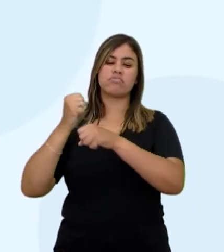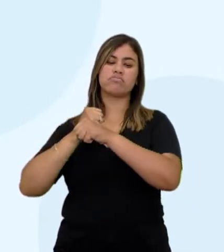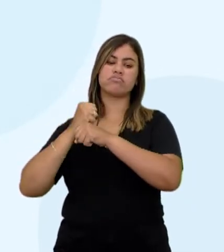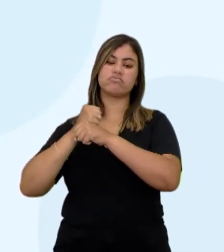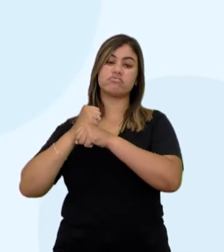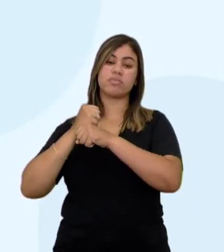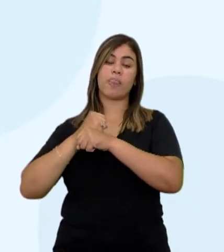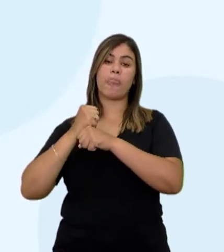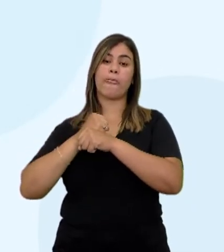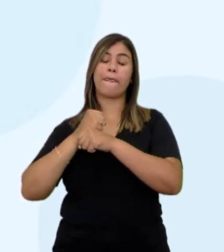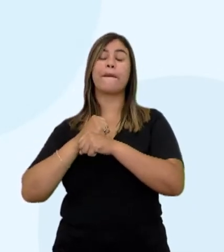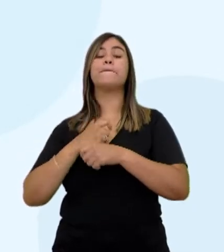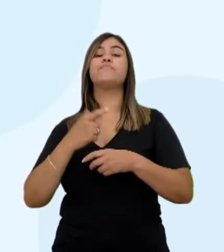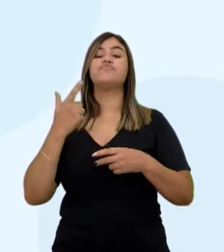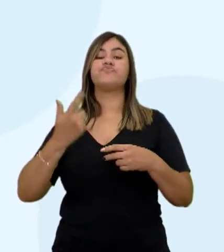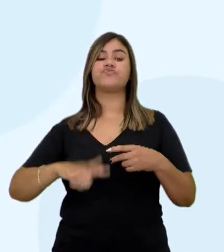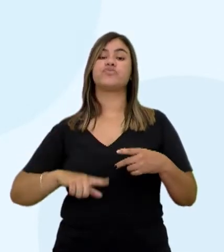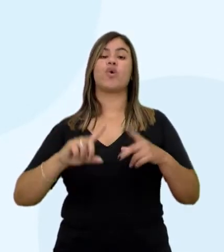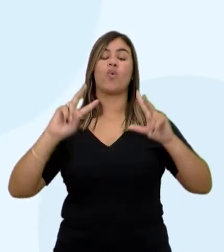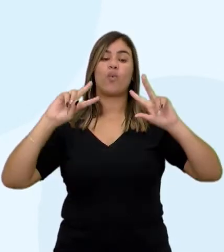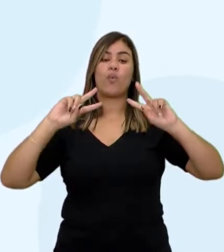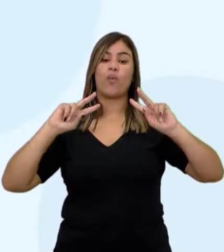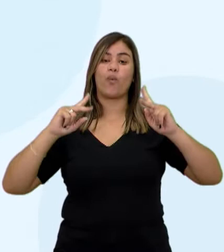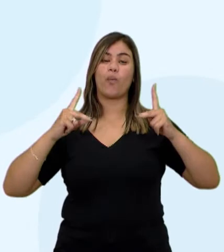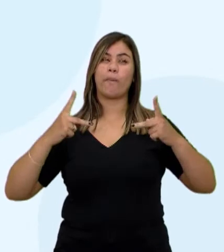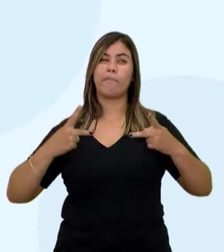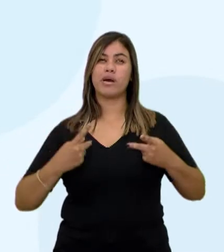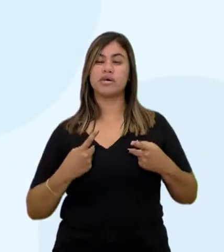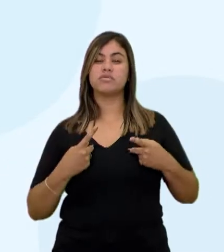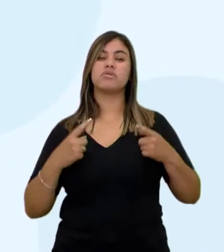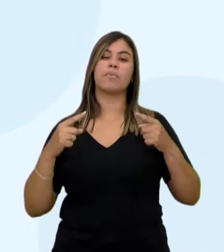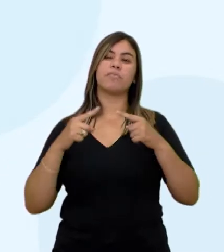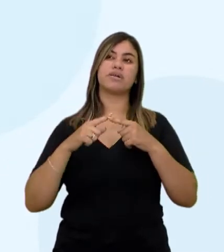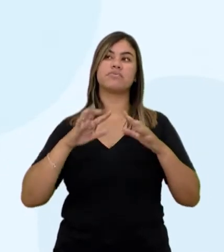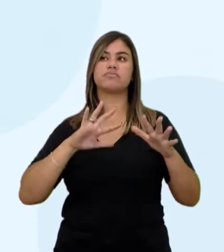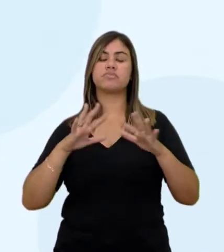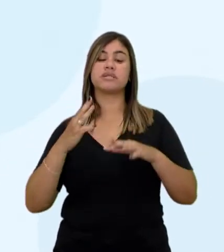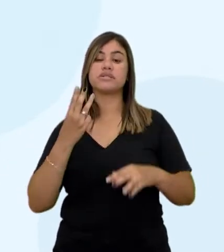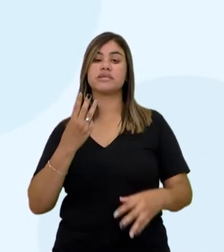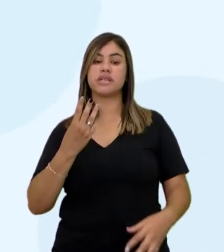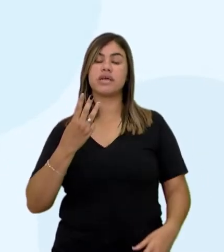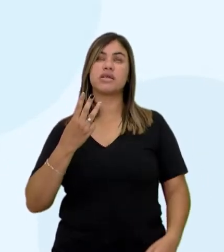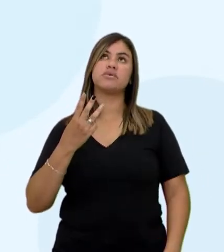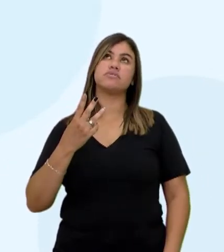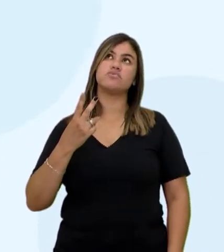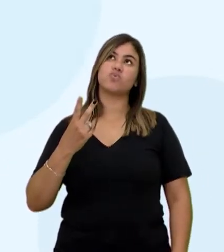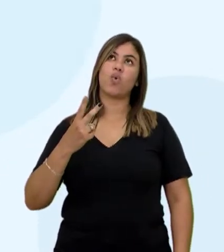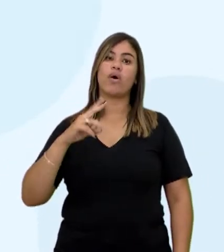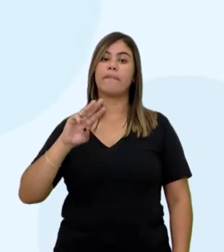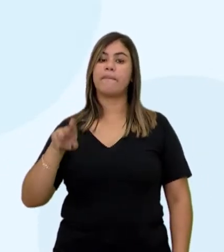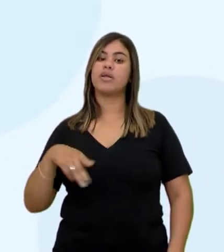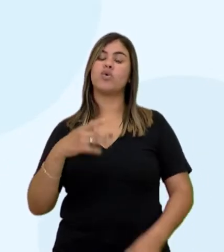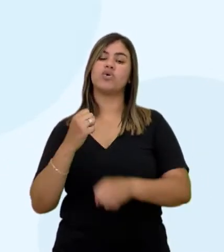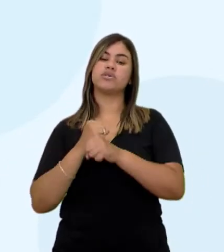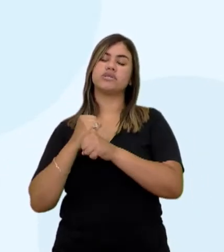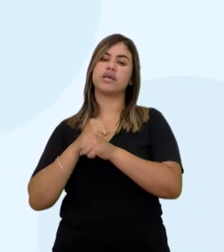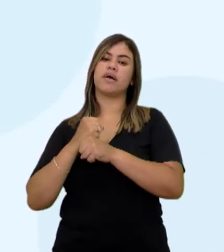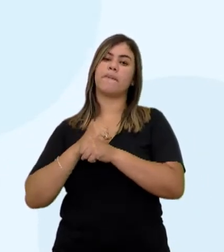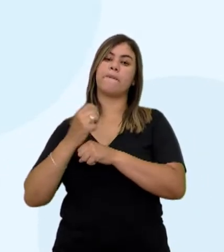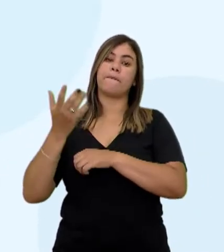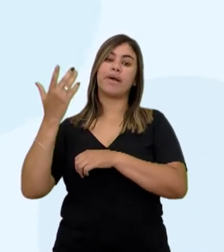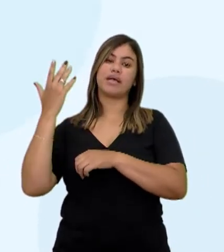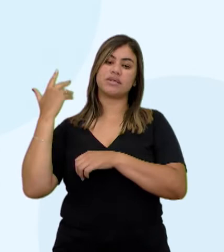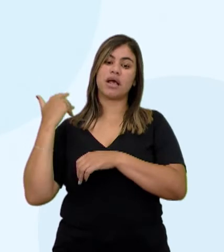dos seres humanos, por estudo entre 3 e 2 milhões de anos atrás. E aí é o último período, que é o